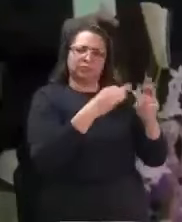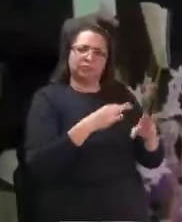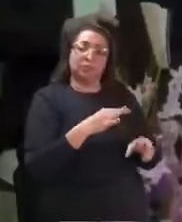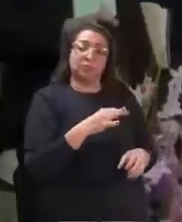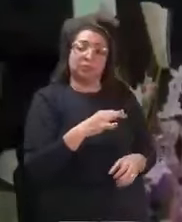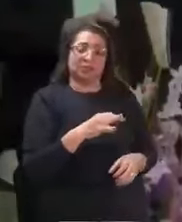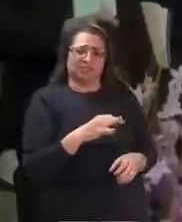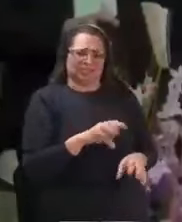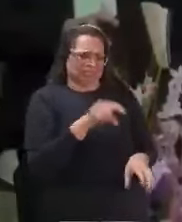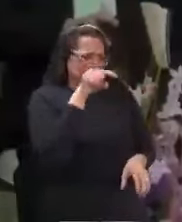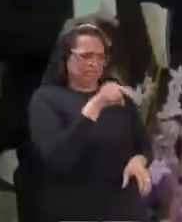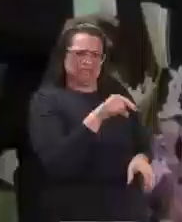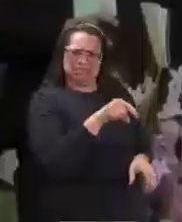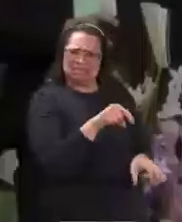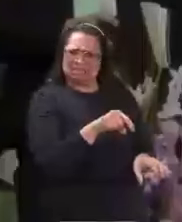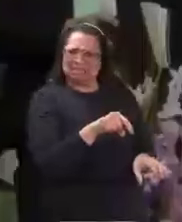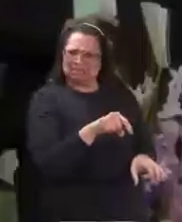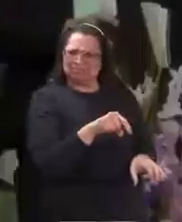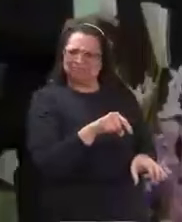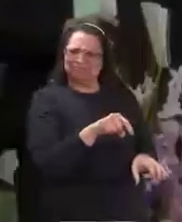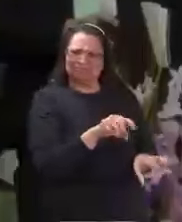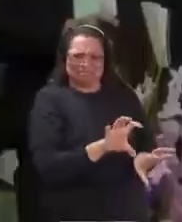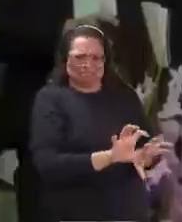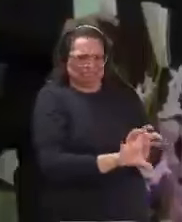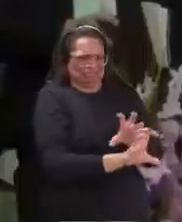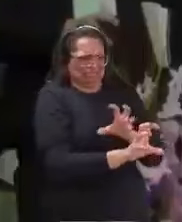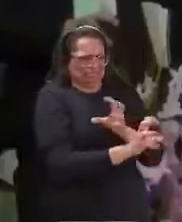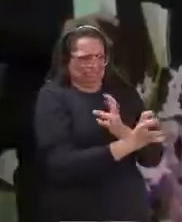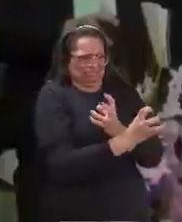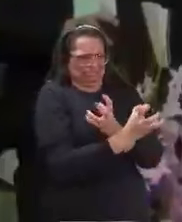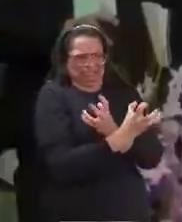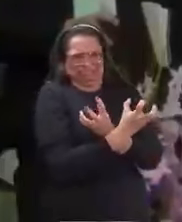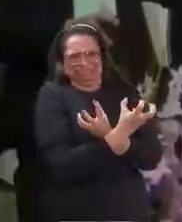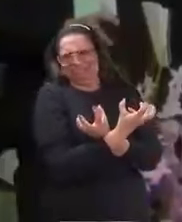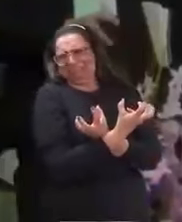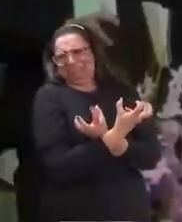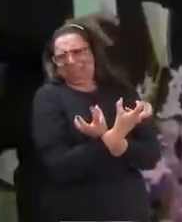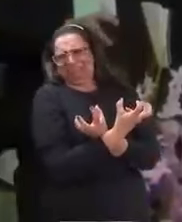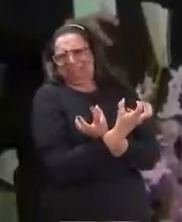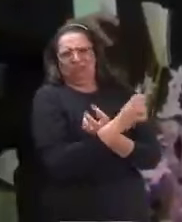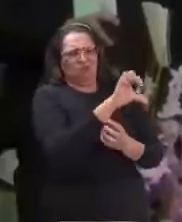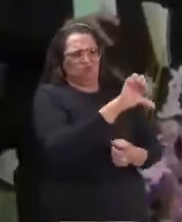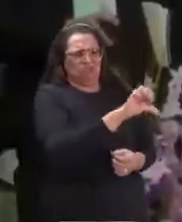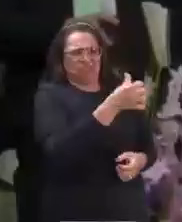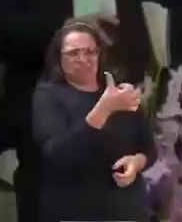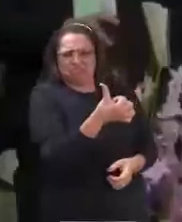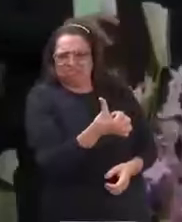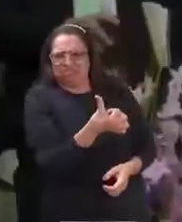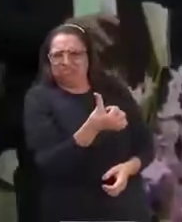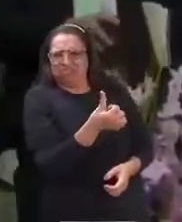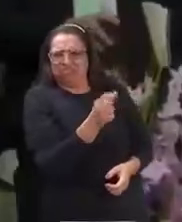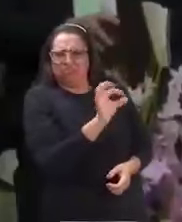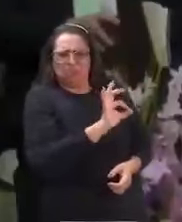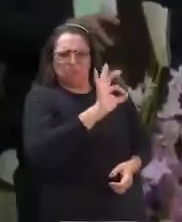de deserto 4% do seu território é o que sobra